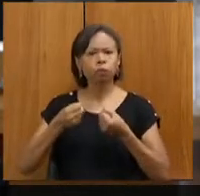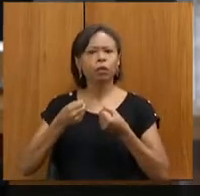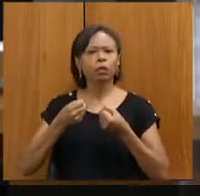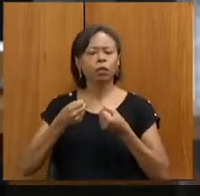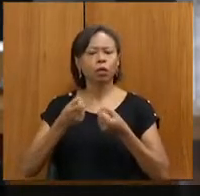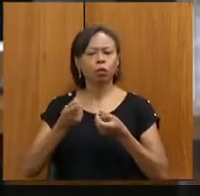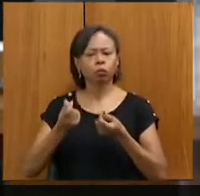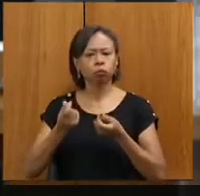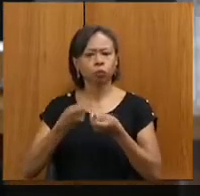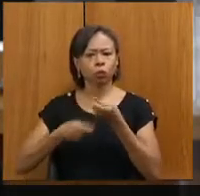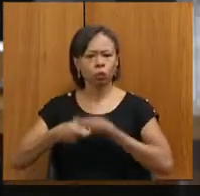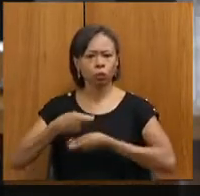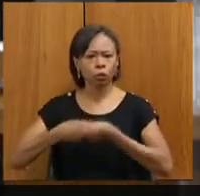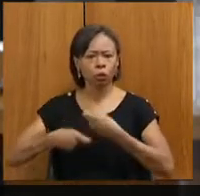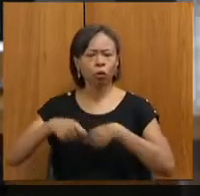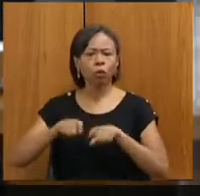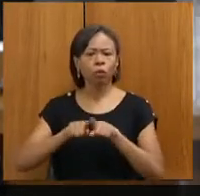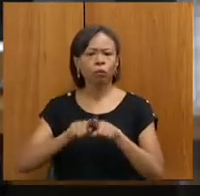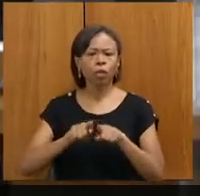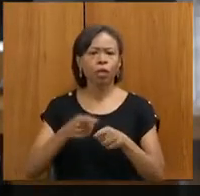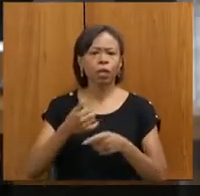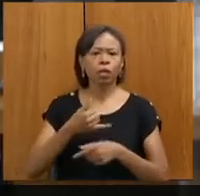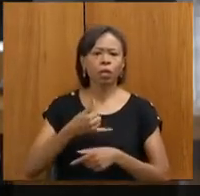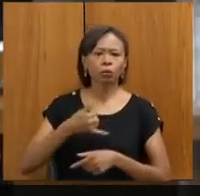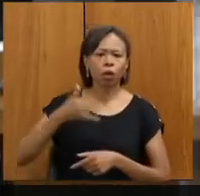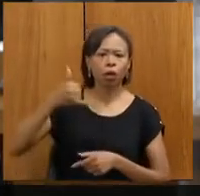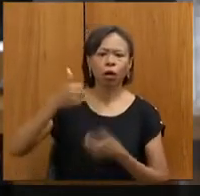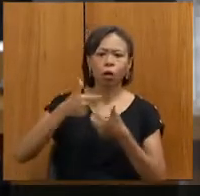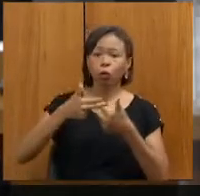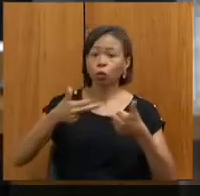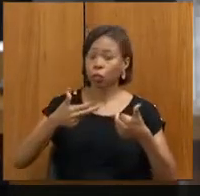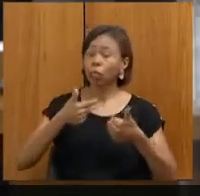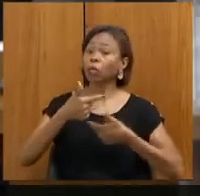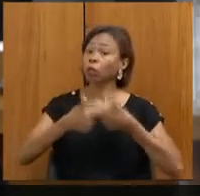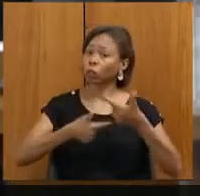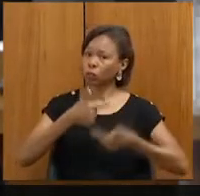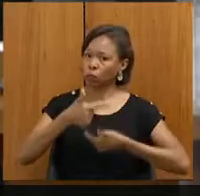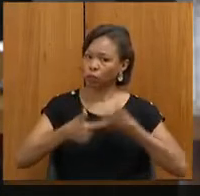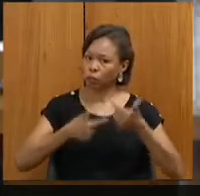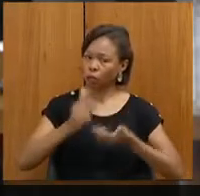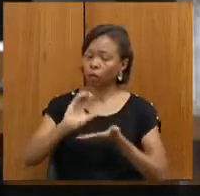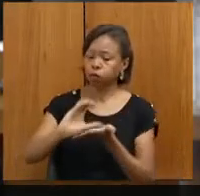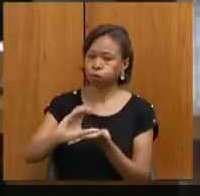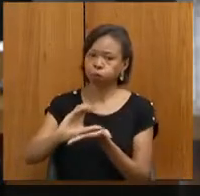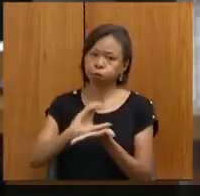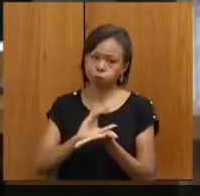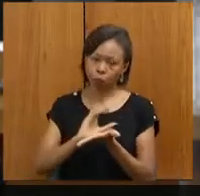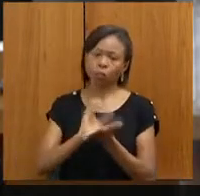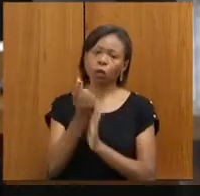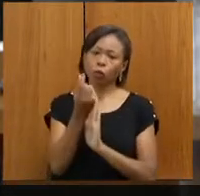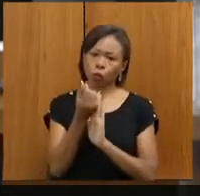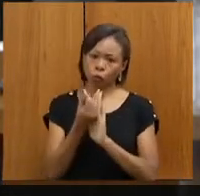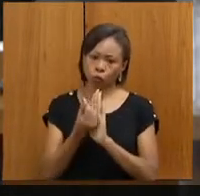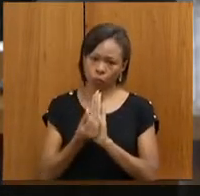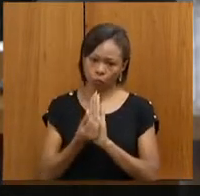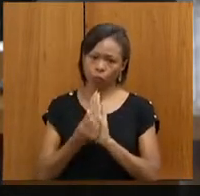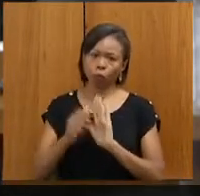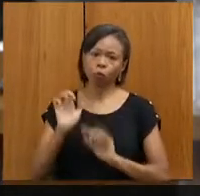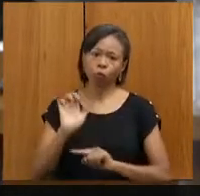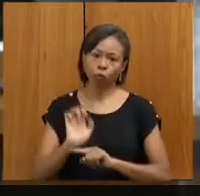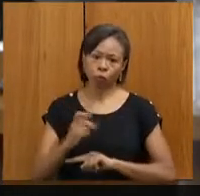a questões e funcionárias e o trabalho da eficiente da arrecadação da receita estadual